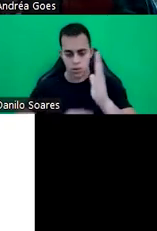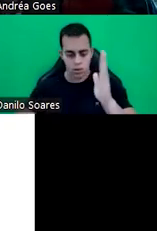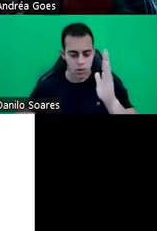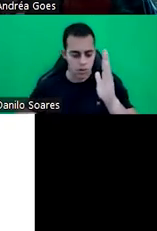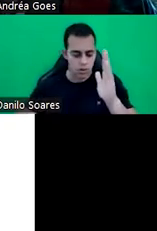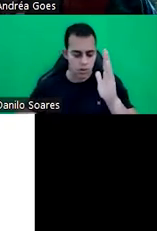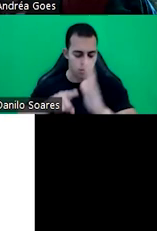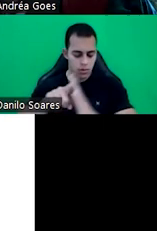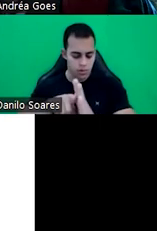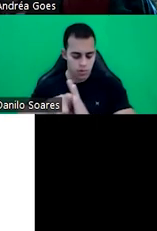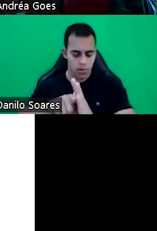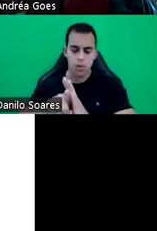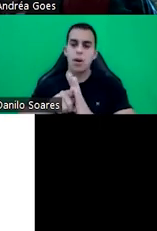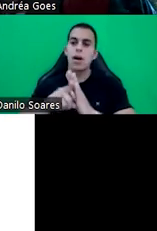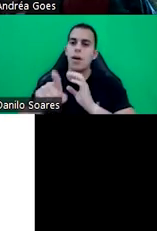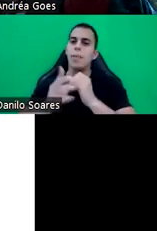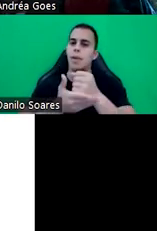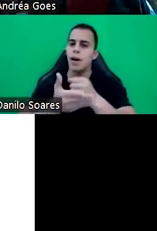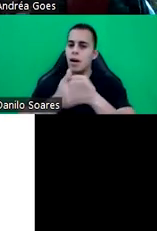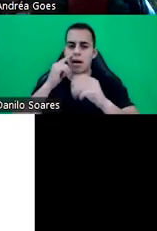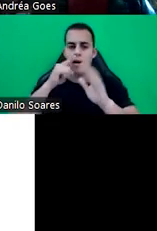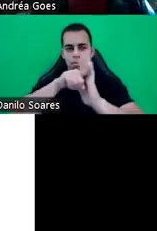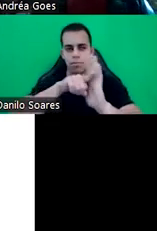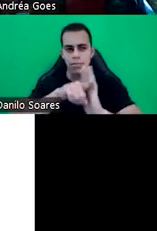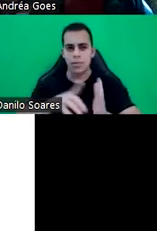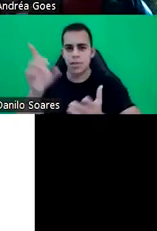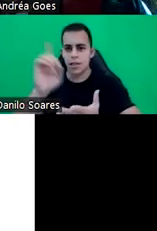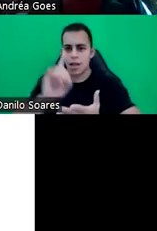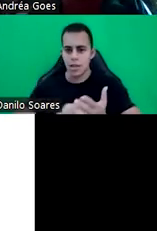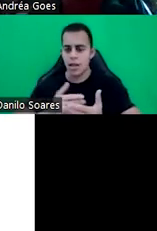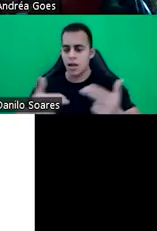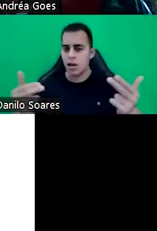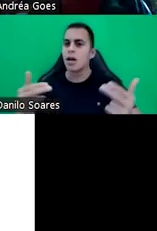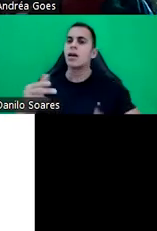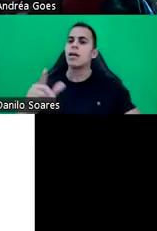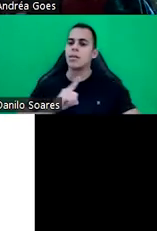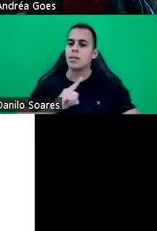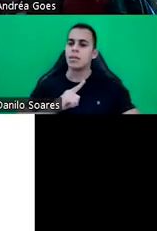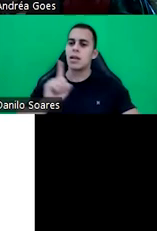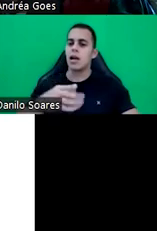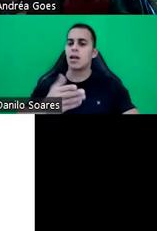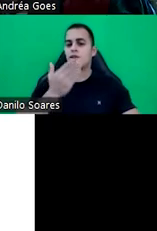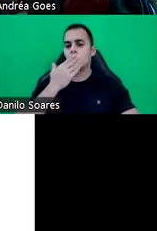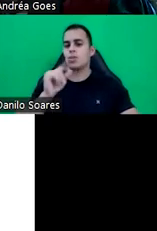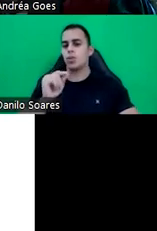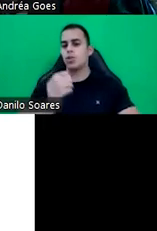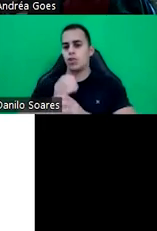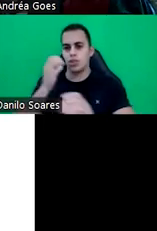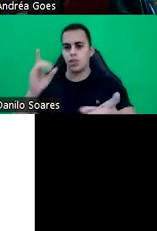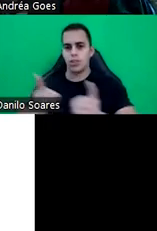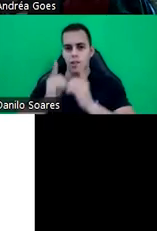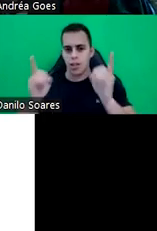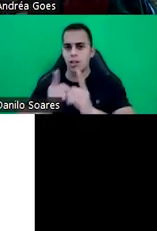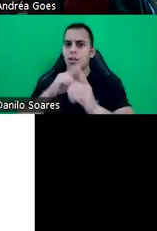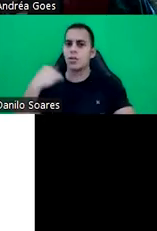pesquisa baseada em Design-Based Research. Então, através do DBR, uma espécie de engenharia didática que a gente